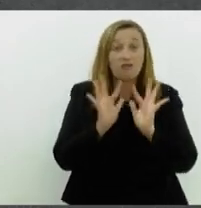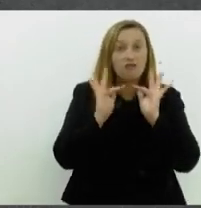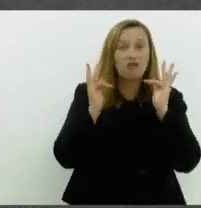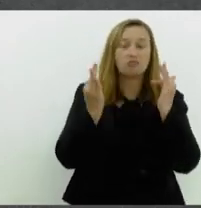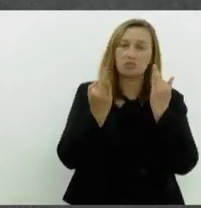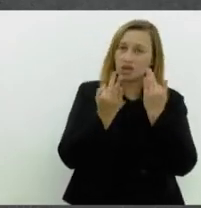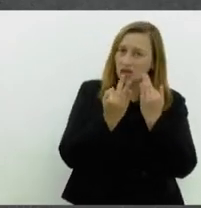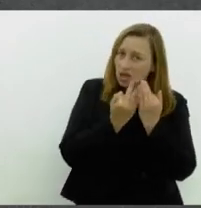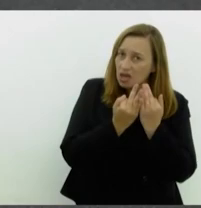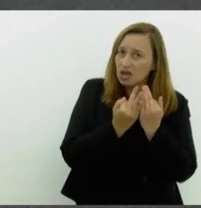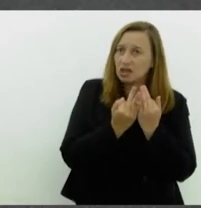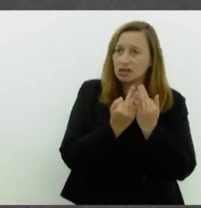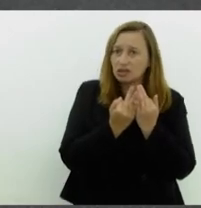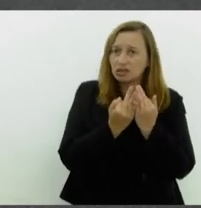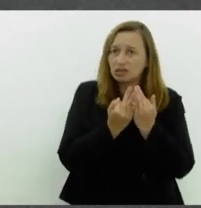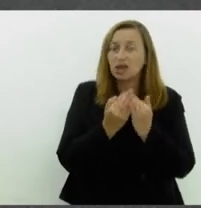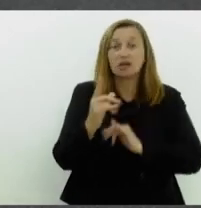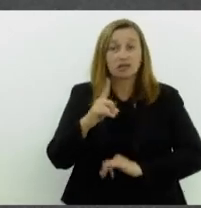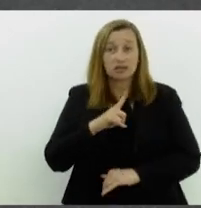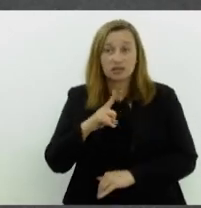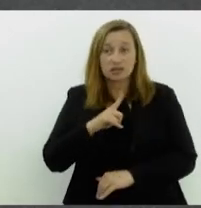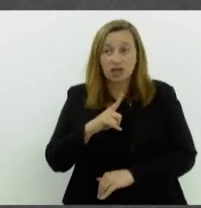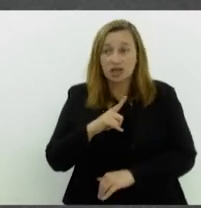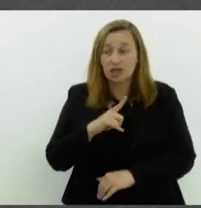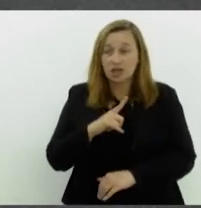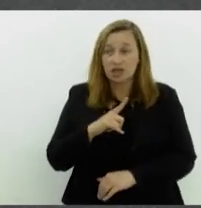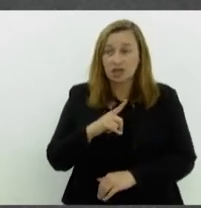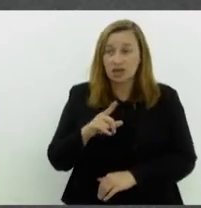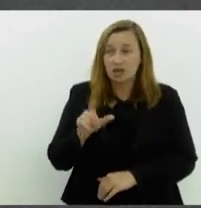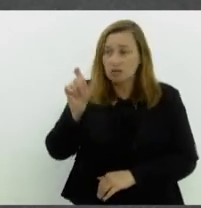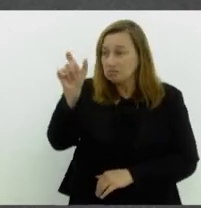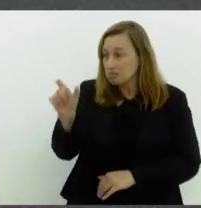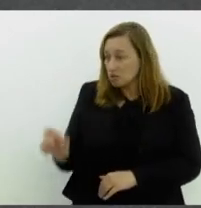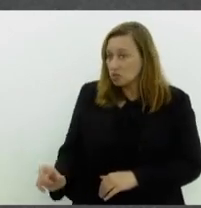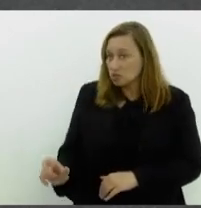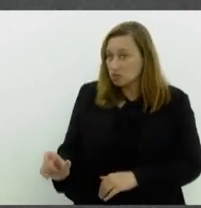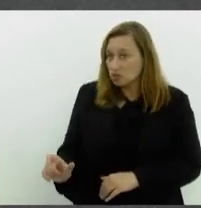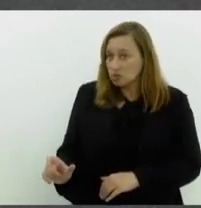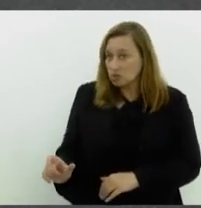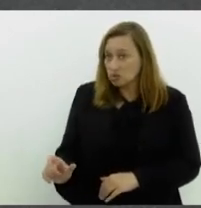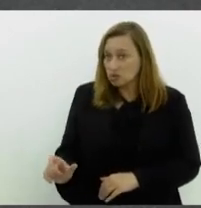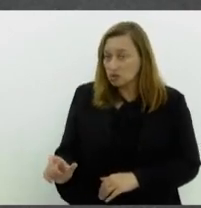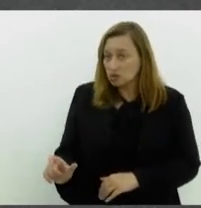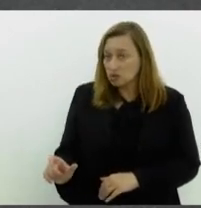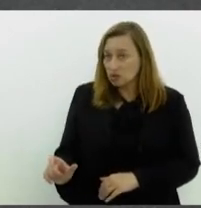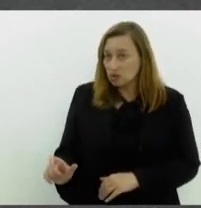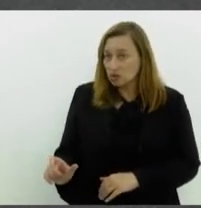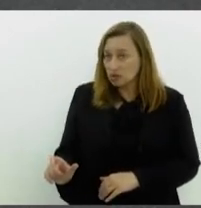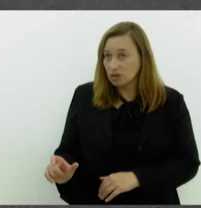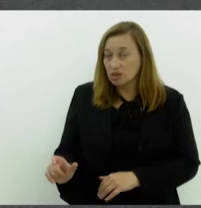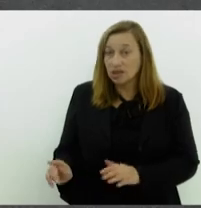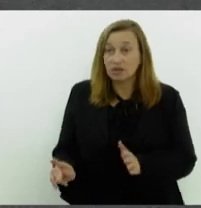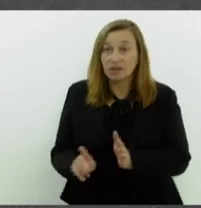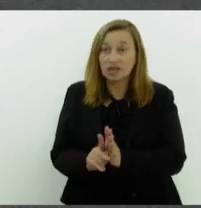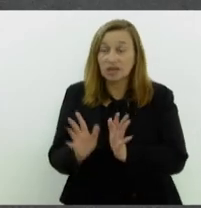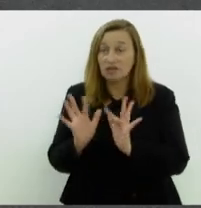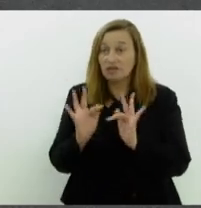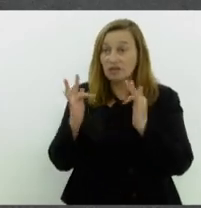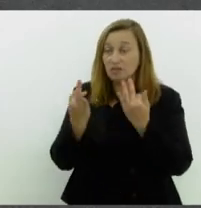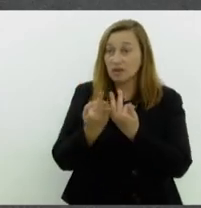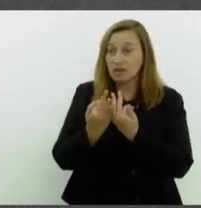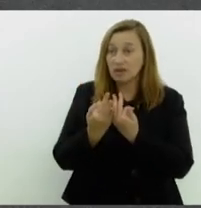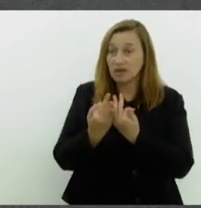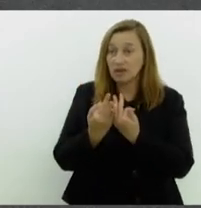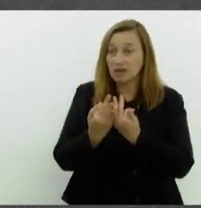famílias têm pessoas que, chamadas de como se fossem pessoas da família, colocadas